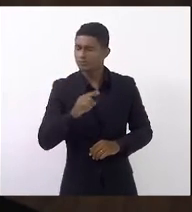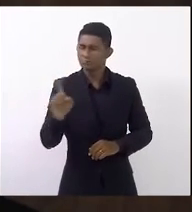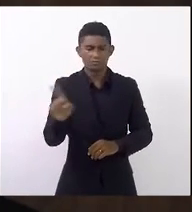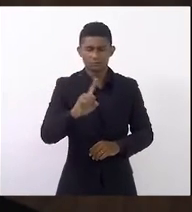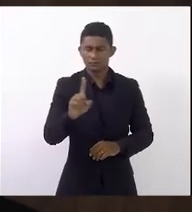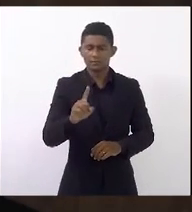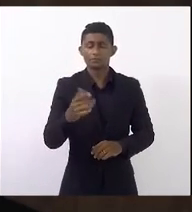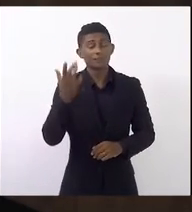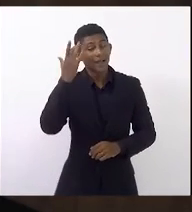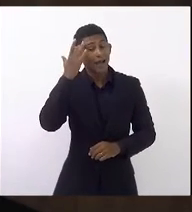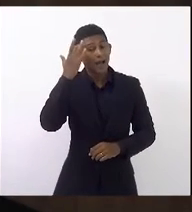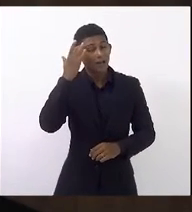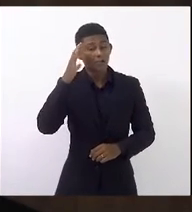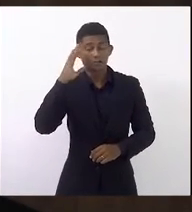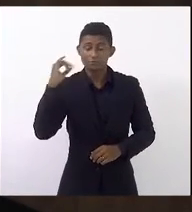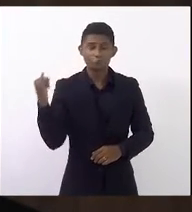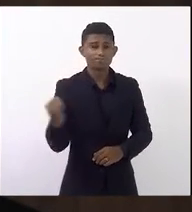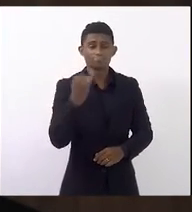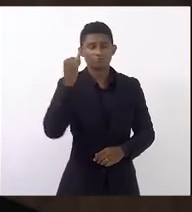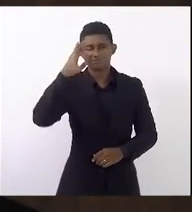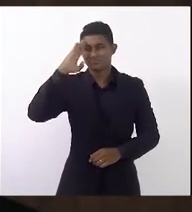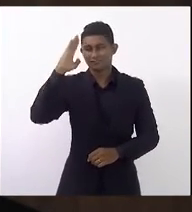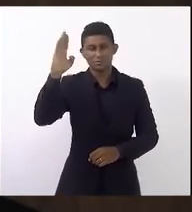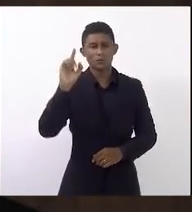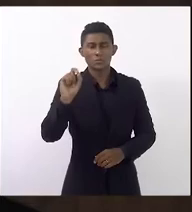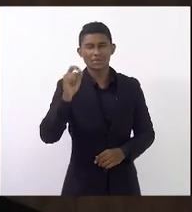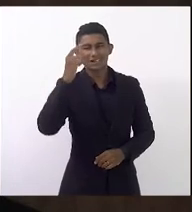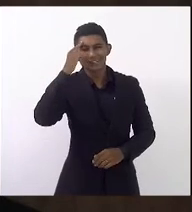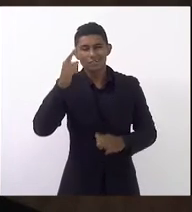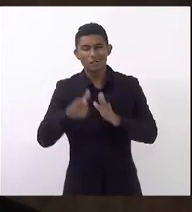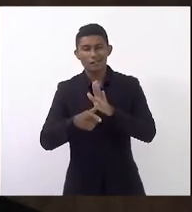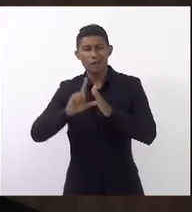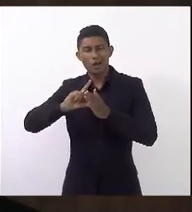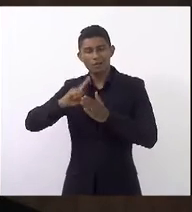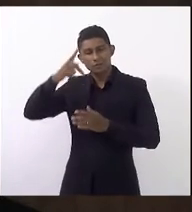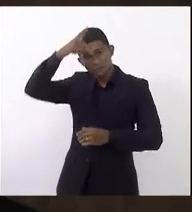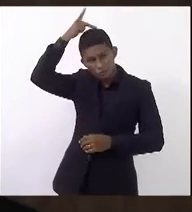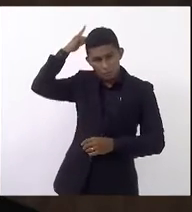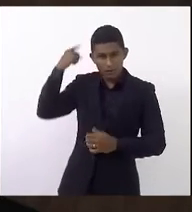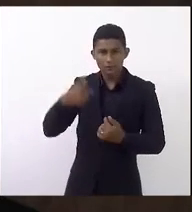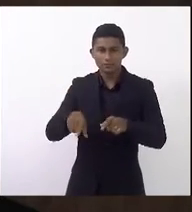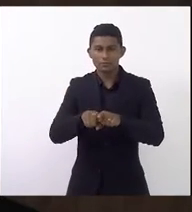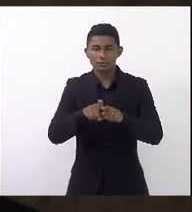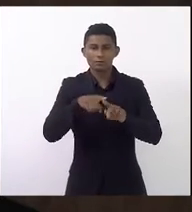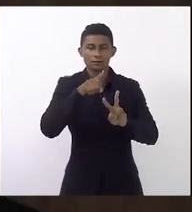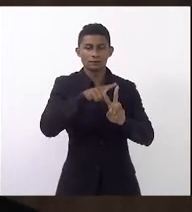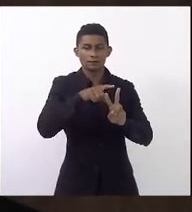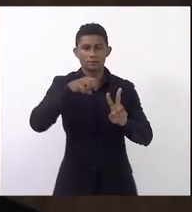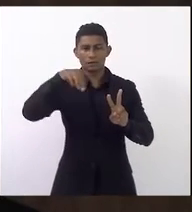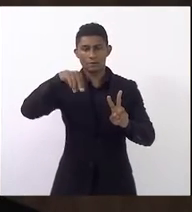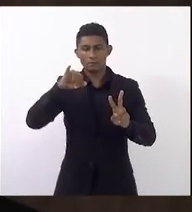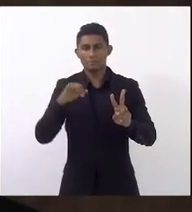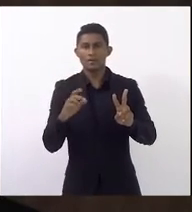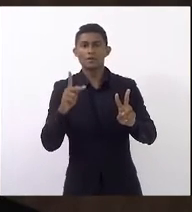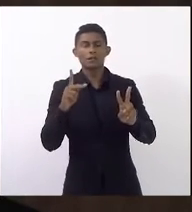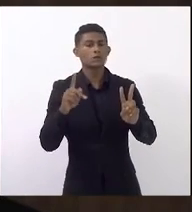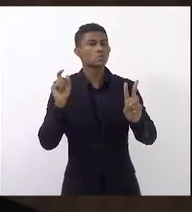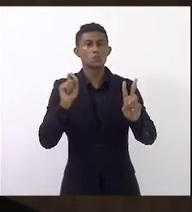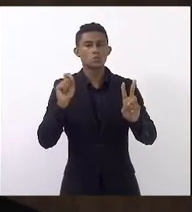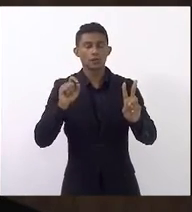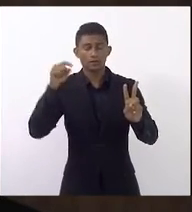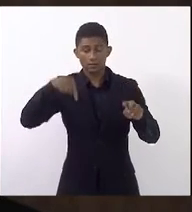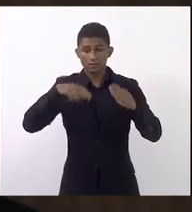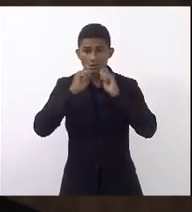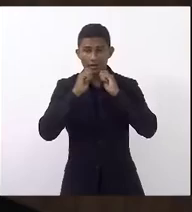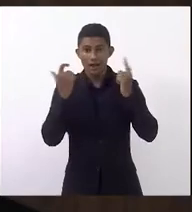por um lado, aquela trazida mais cedo pelo Luiz Paulo e pelo MINC, o trabalho que nós fizemos na Assembleia